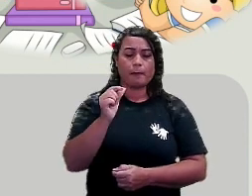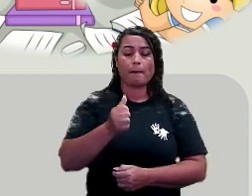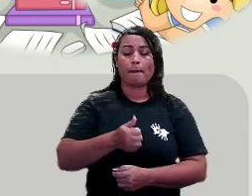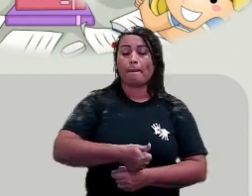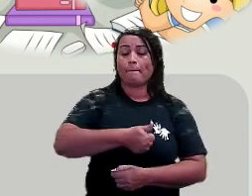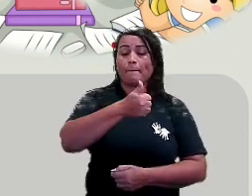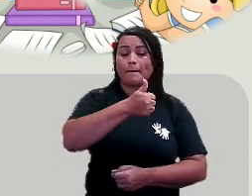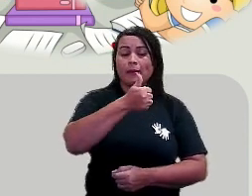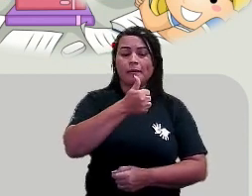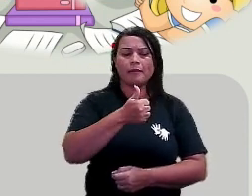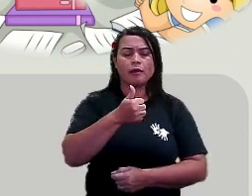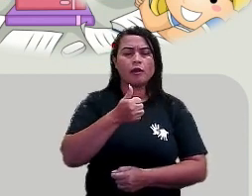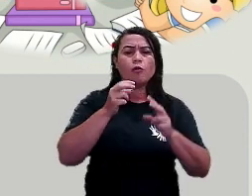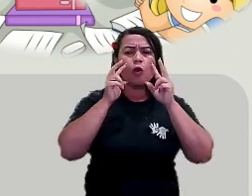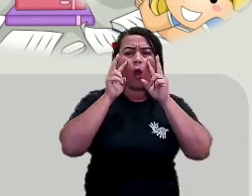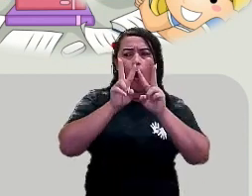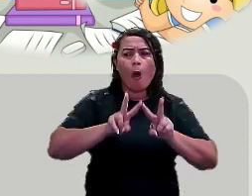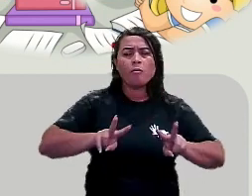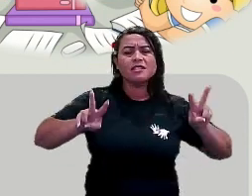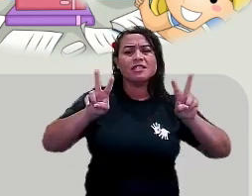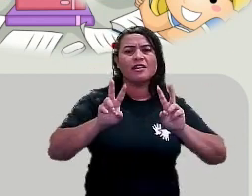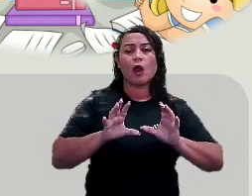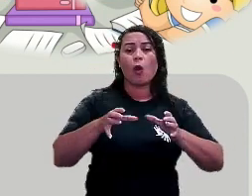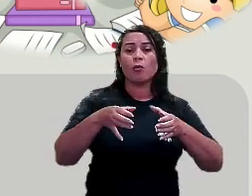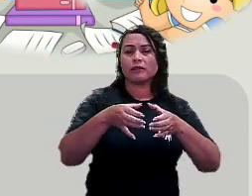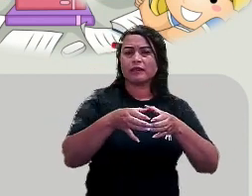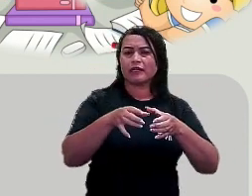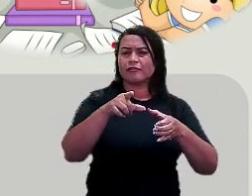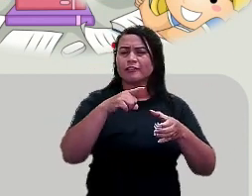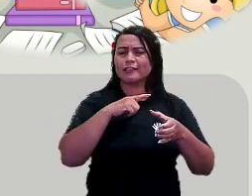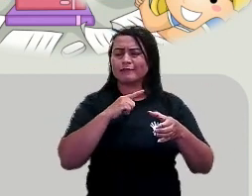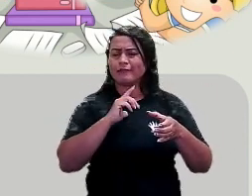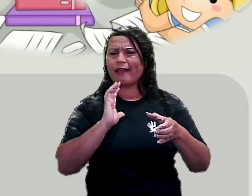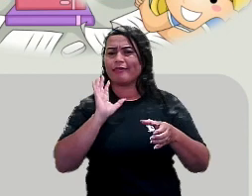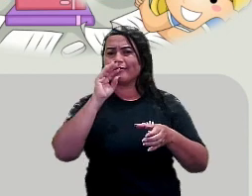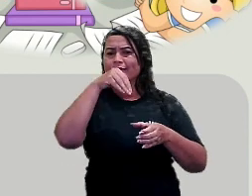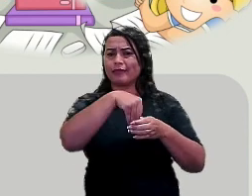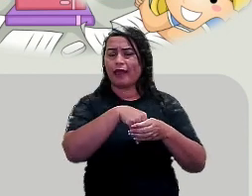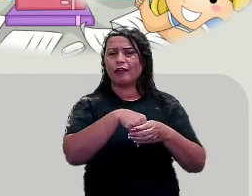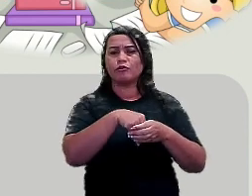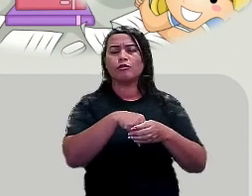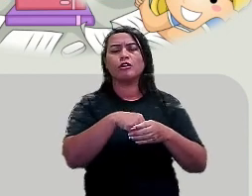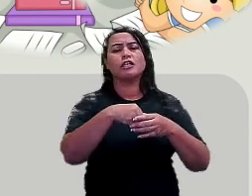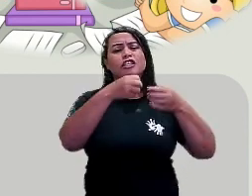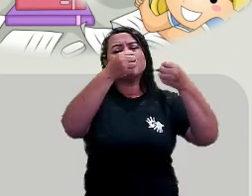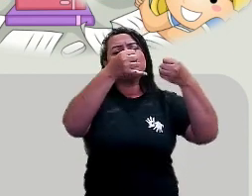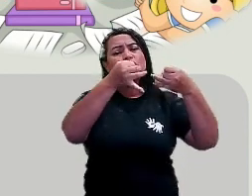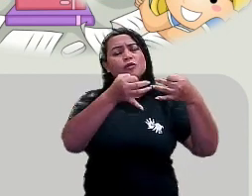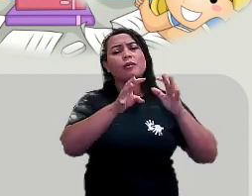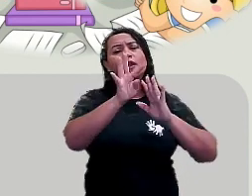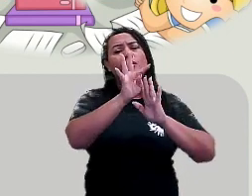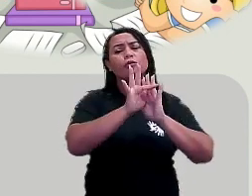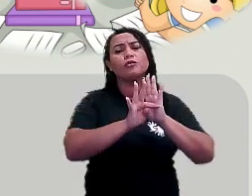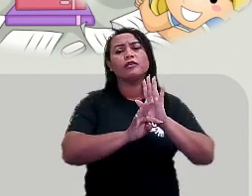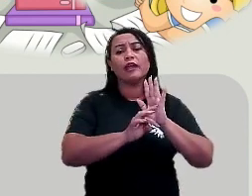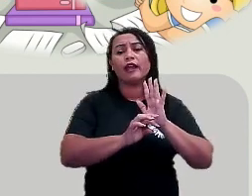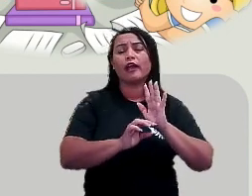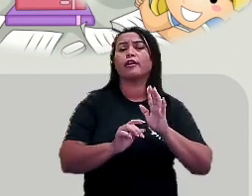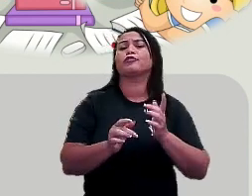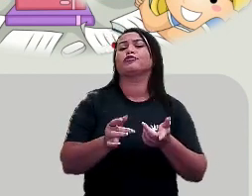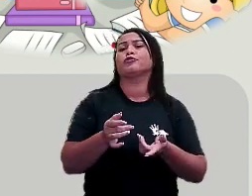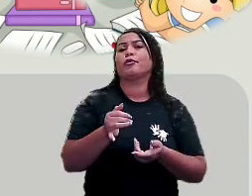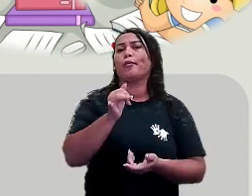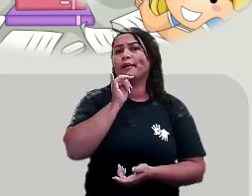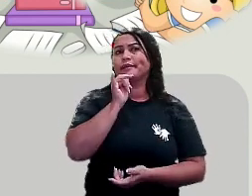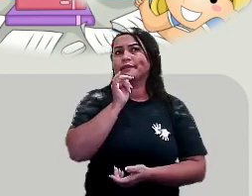Primeiro, observe a comunidade que você está situado. Descreva um texto relatando um pouco sobre a sua comunidade. Sim, eu quero que